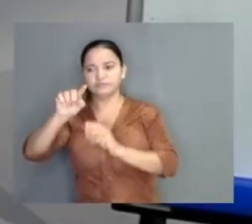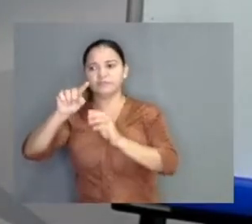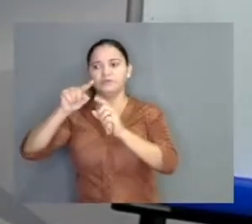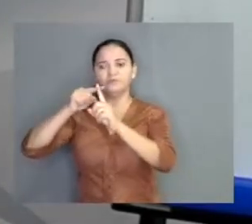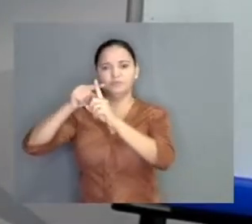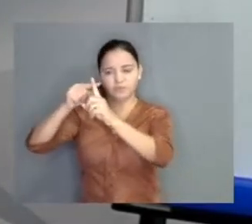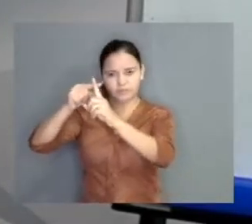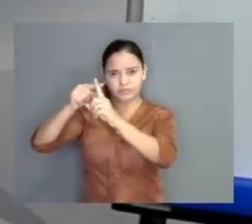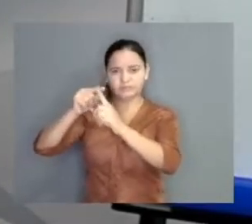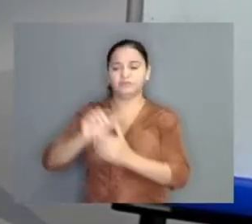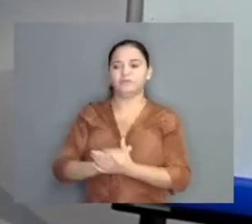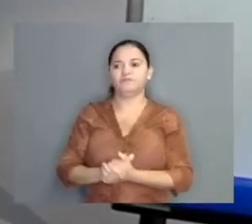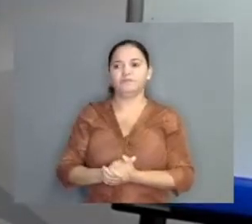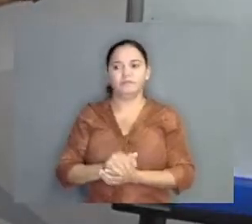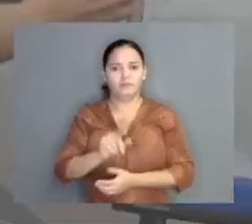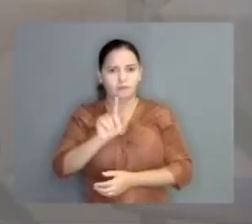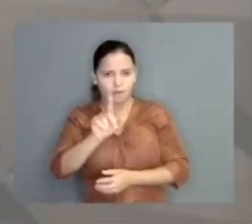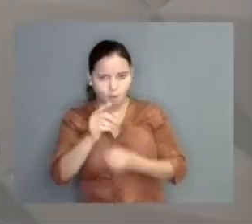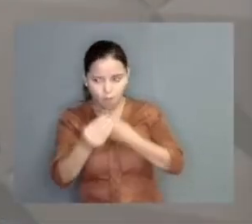pega a ideia aqui comigo.